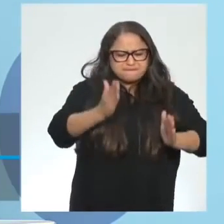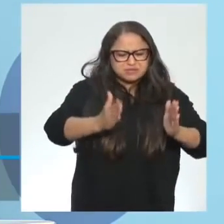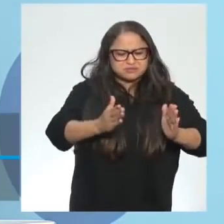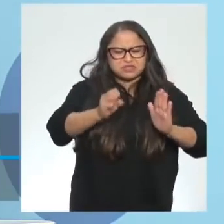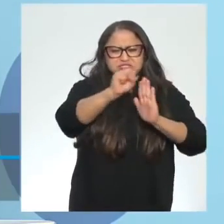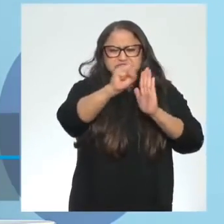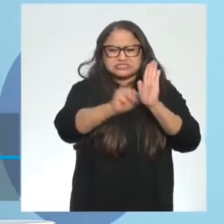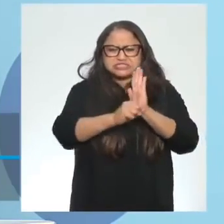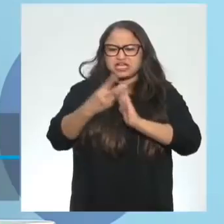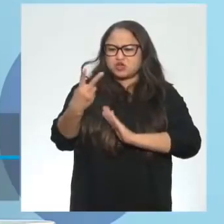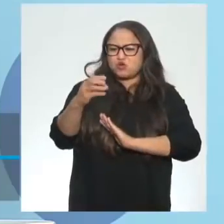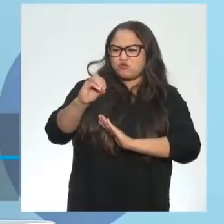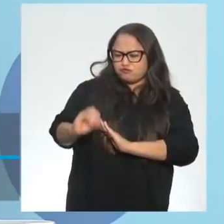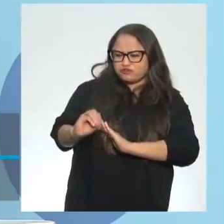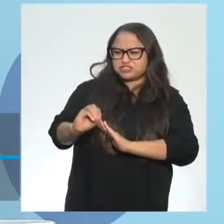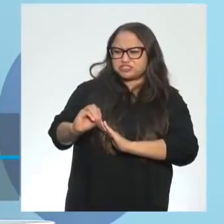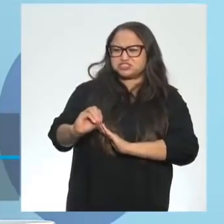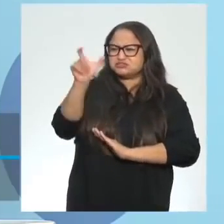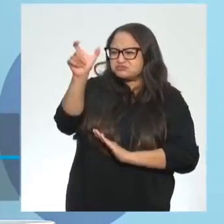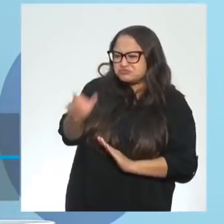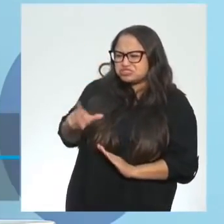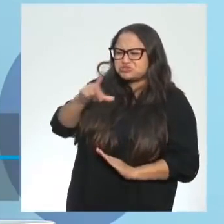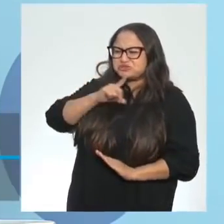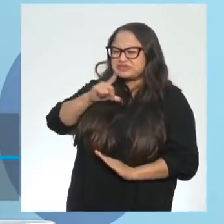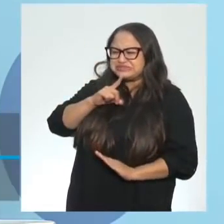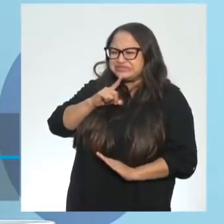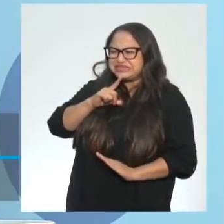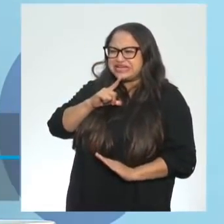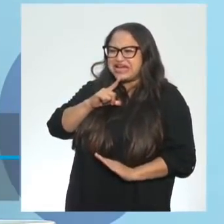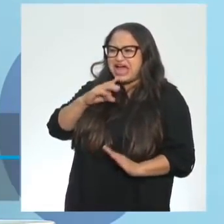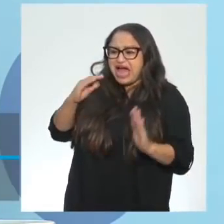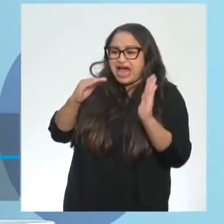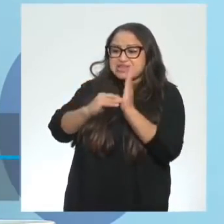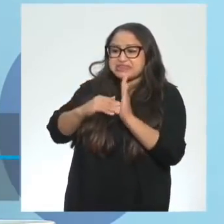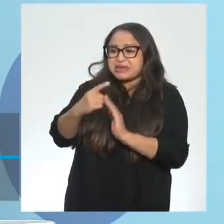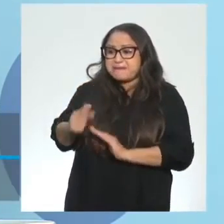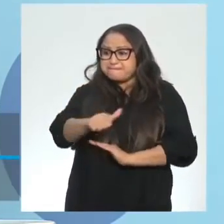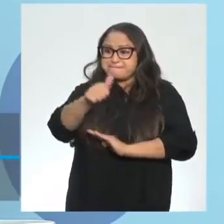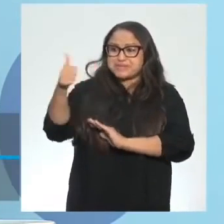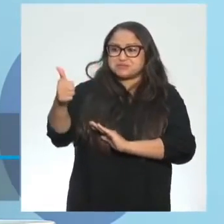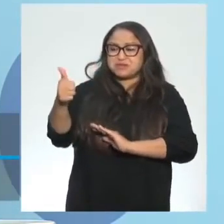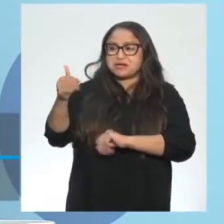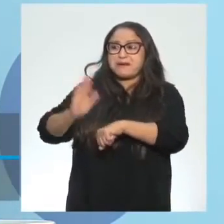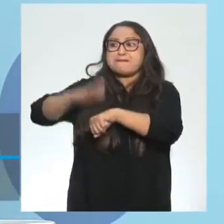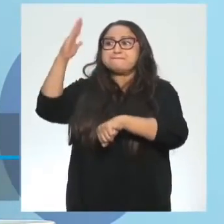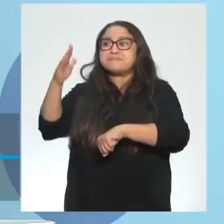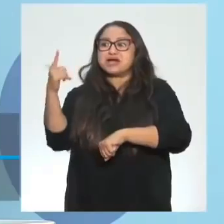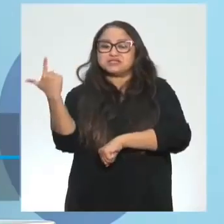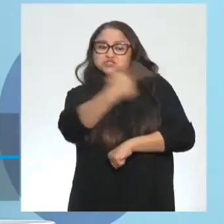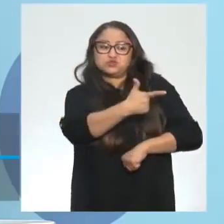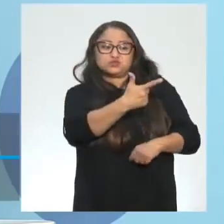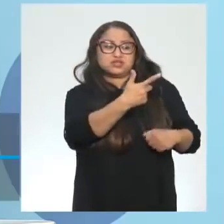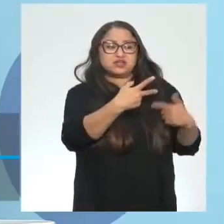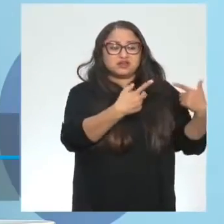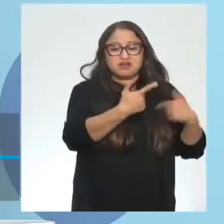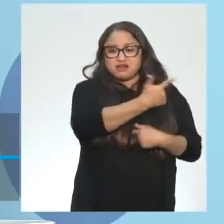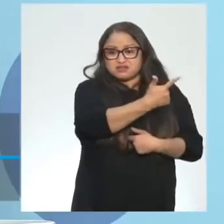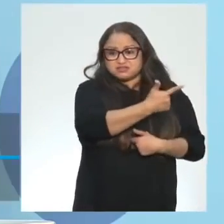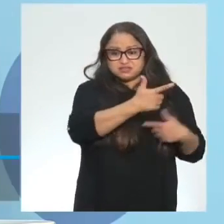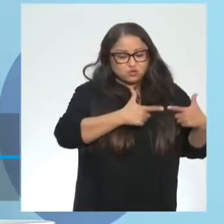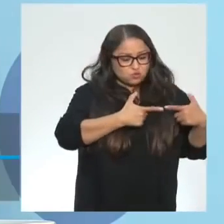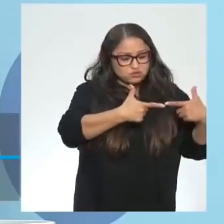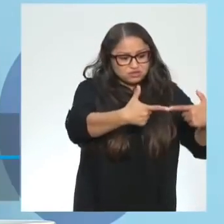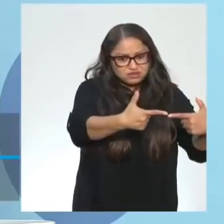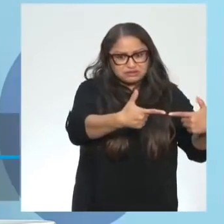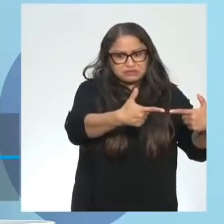século XX, que muitas tinham aquela impressão de que até a Primeira Guerra foi mais violenta que a Segunda, porque, afinal de contas, a Segunda